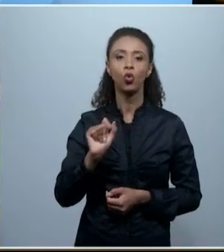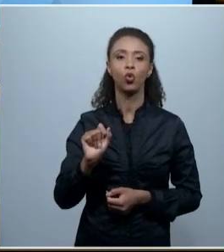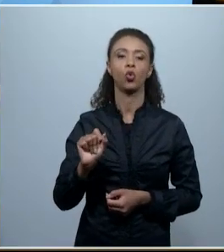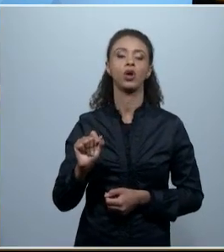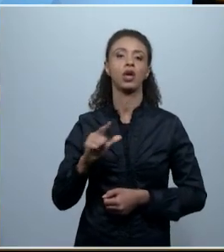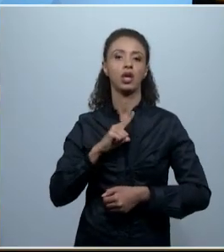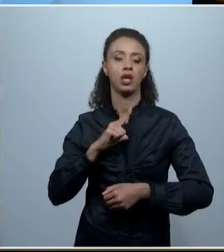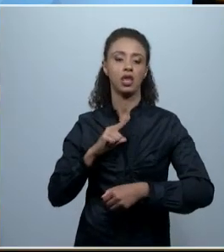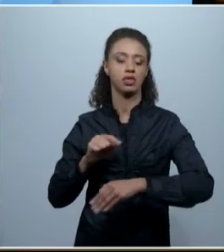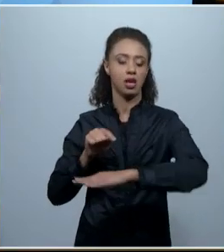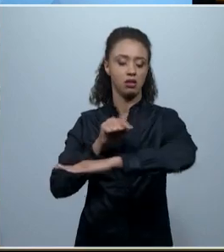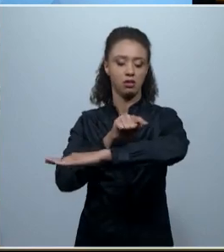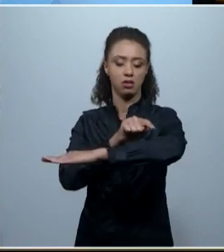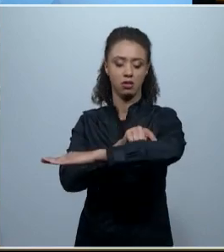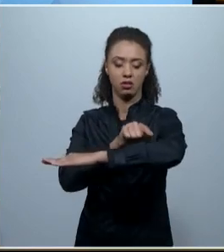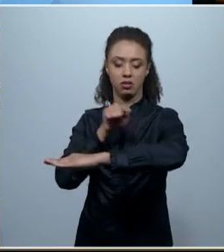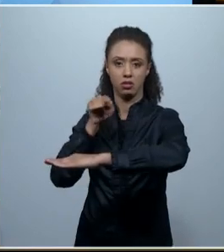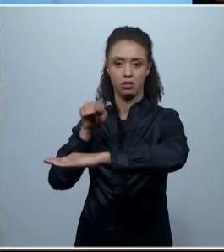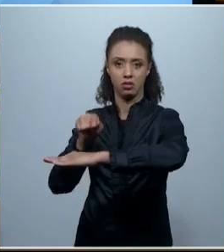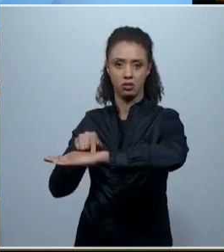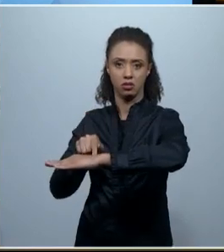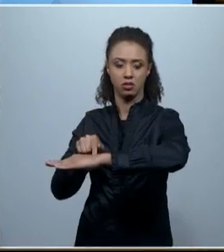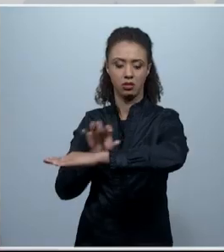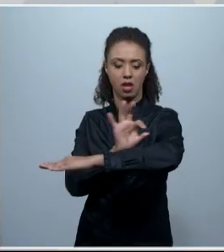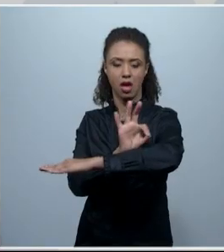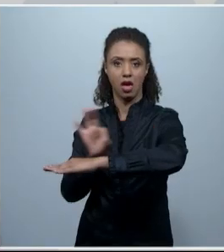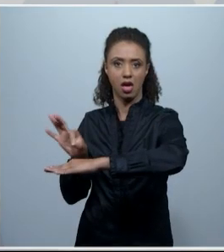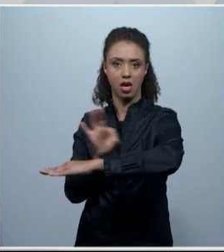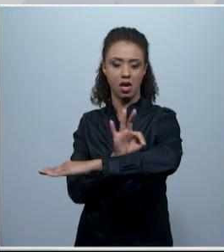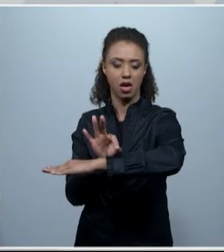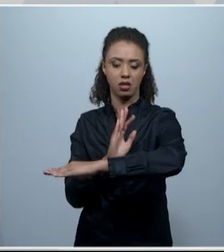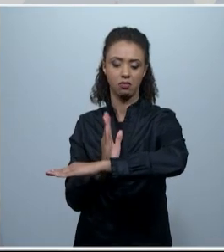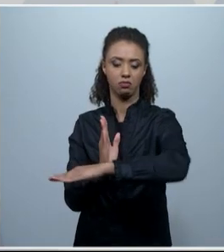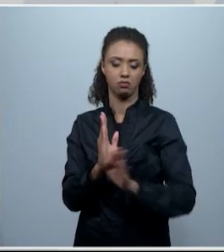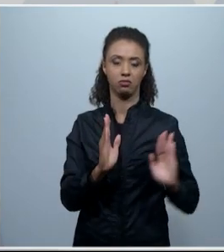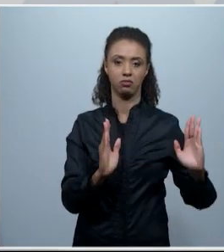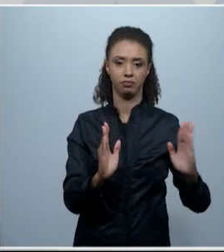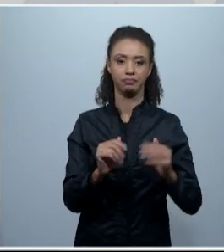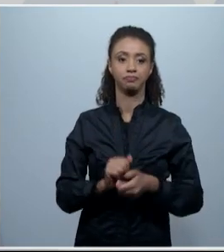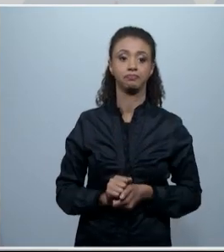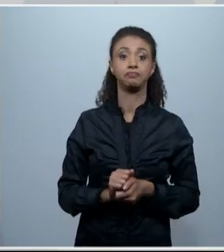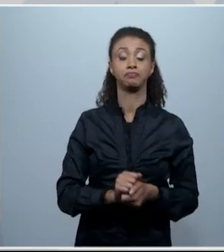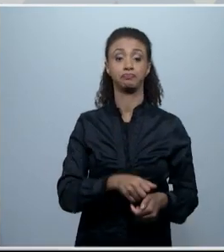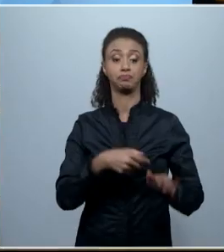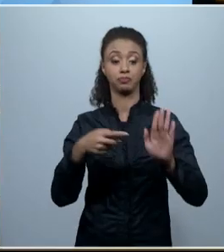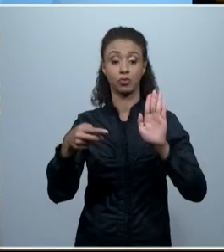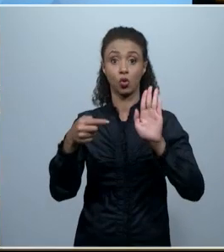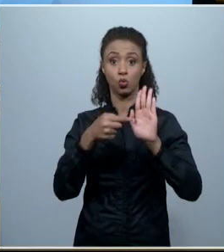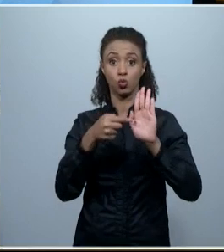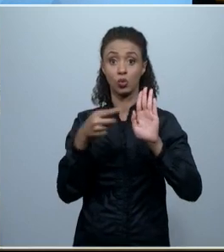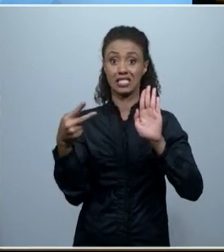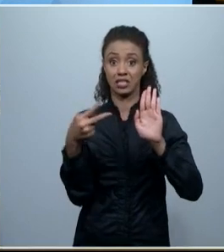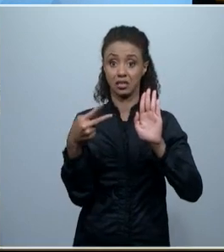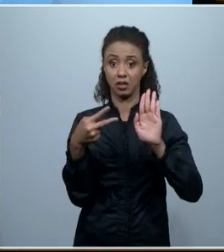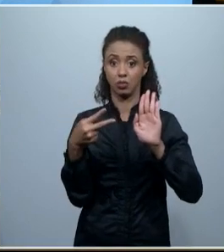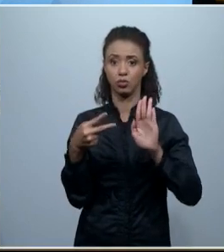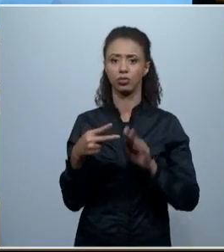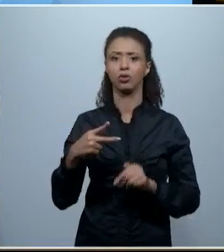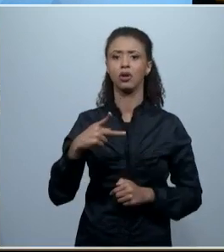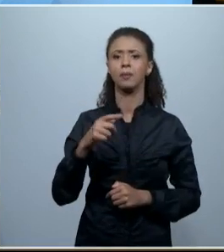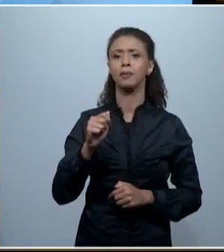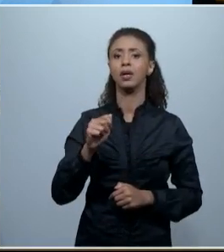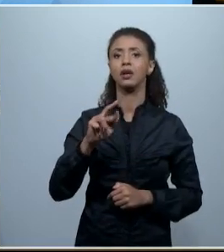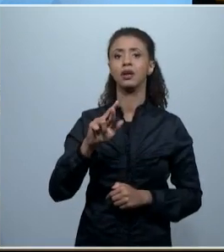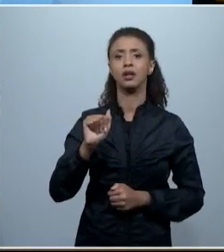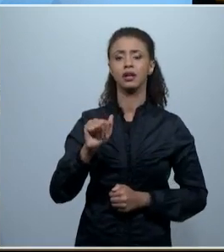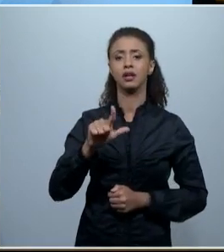reta ou um segmento depois a gente tem paralelismo e perpendicularidade o paralelismo está na alma da geometria euclidiana